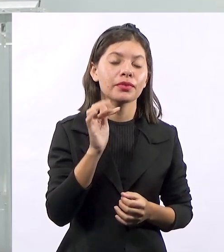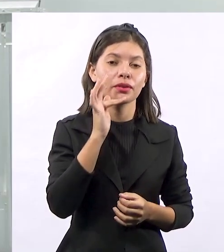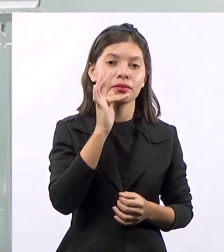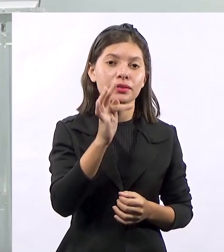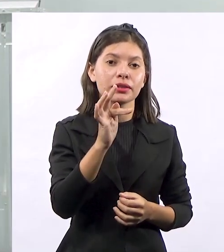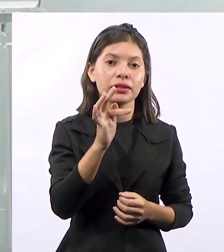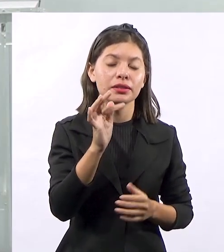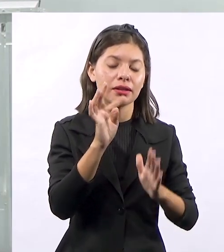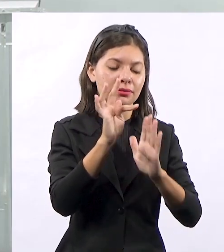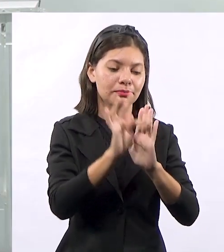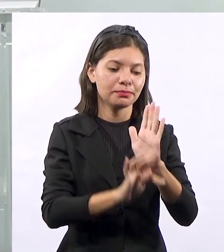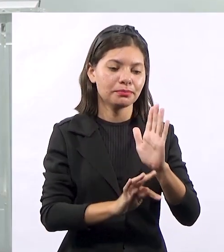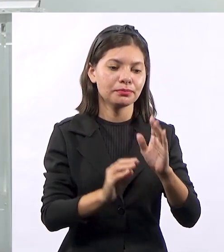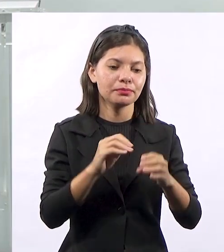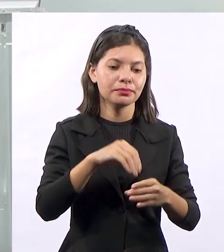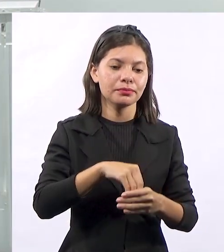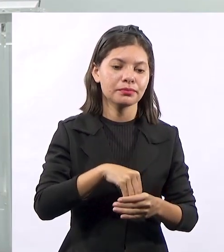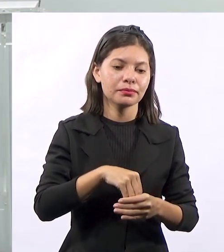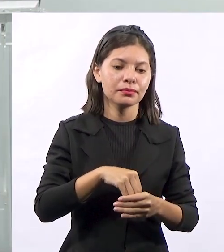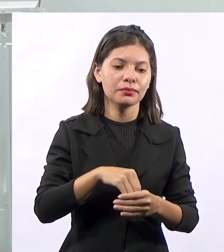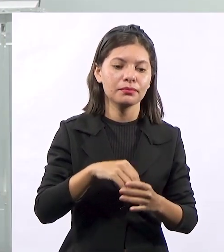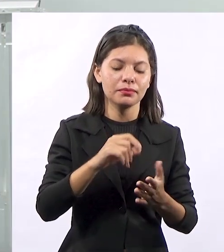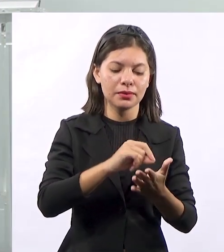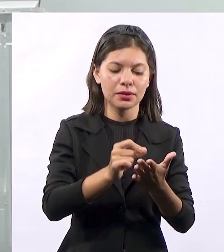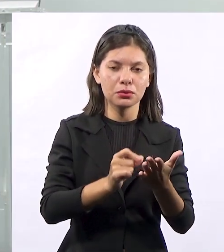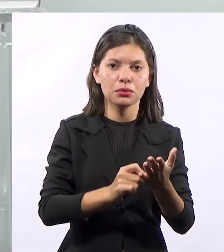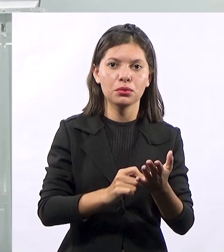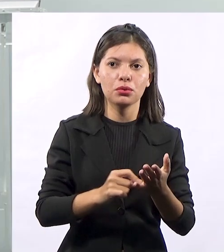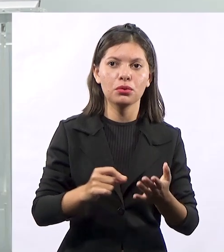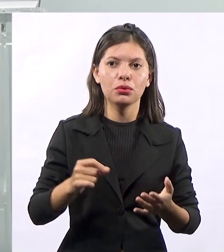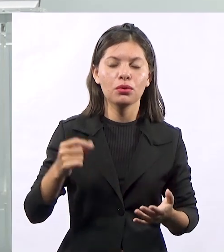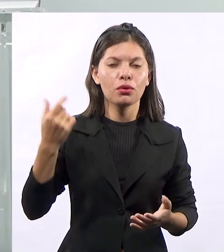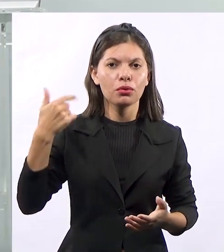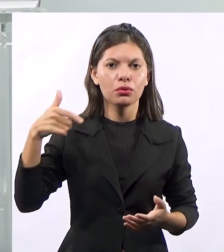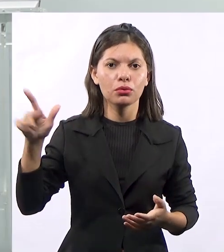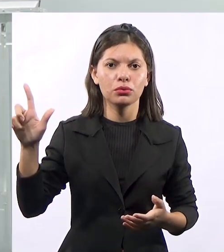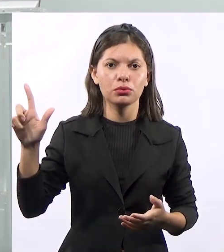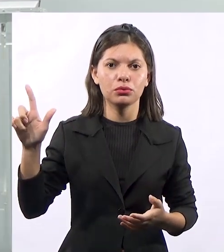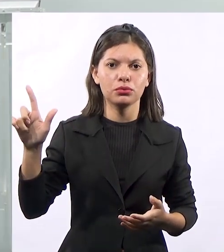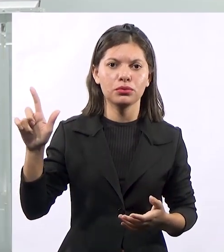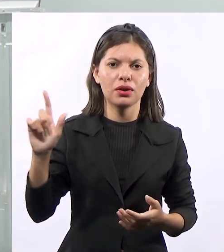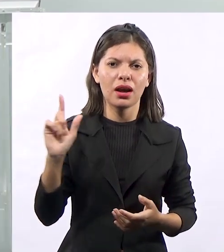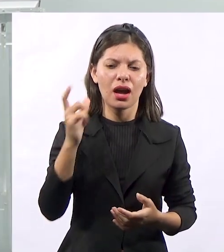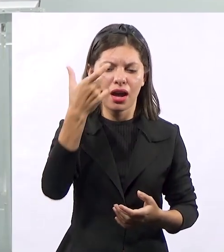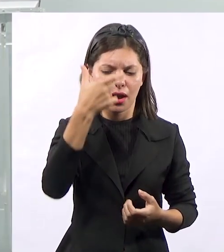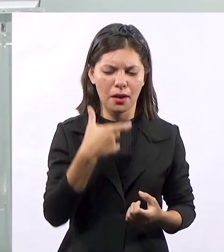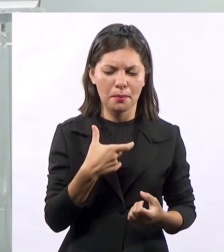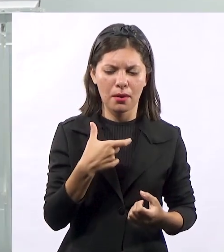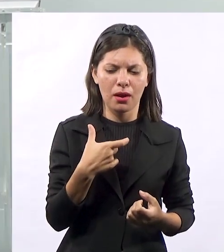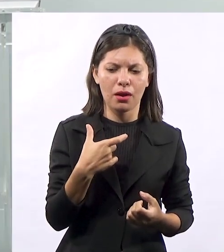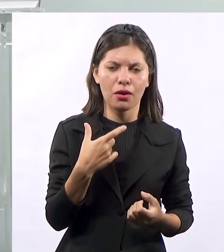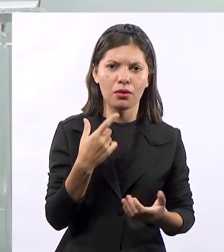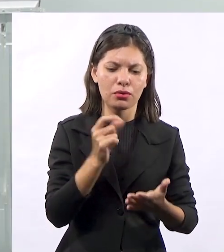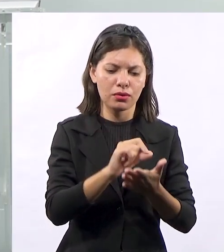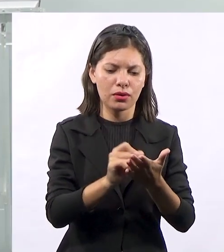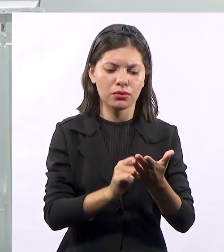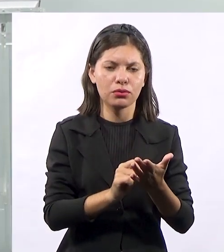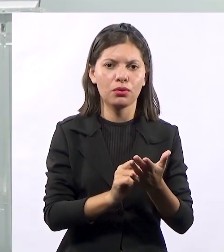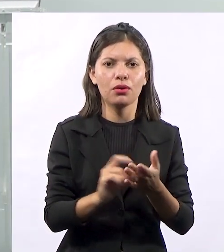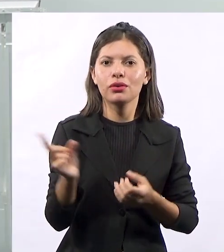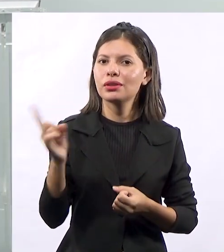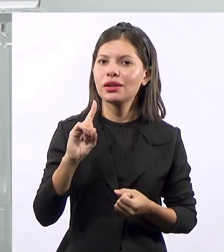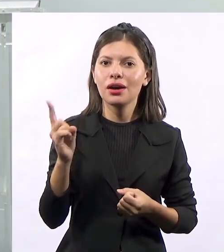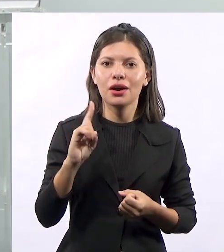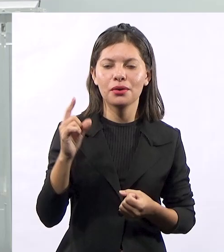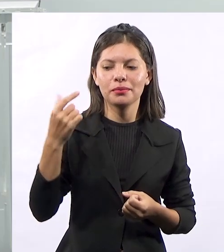você dizer no seu texto o que foi dito por outro. Você não pode dizer que é seu. Se você dizer que é seu, é plágio. Então você tem que